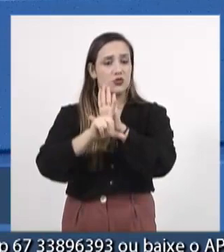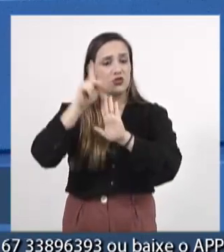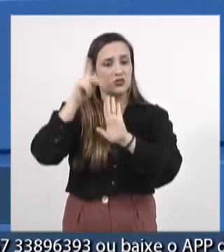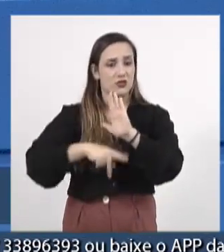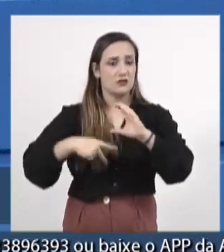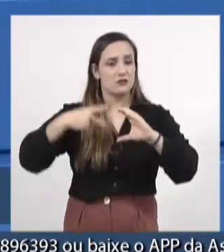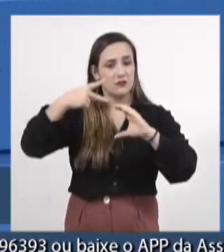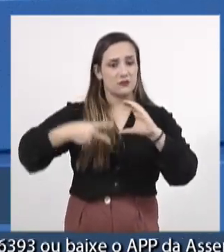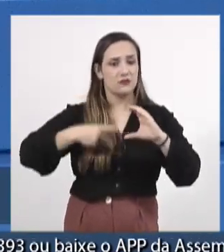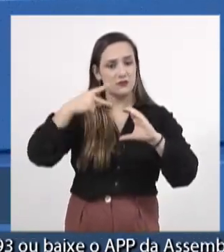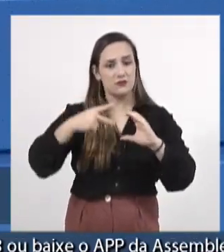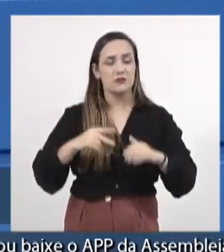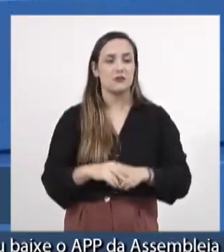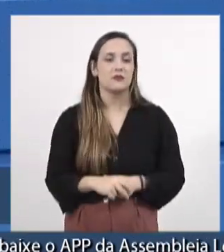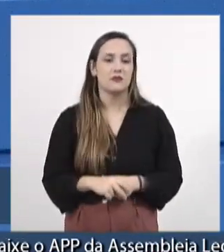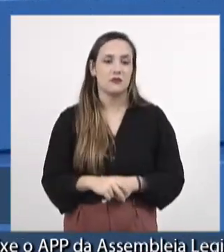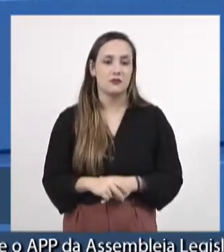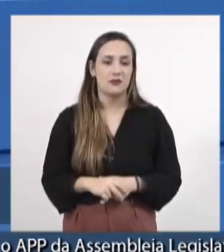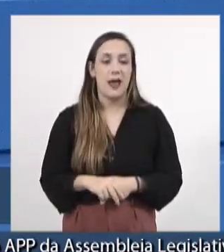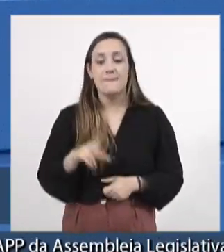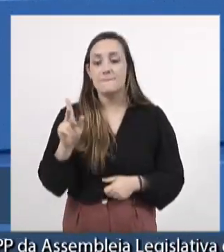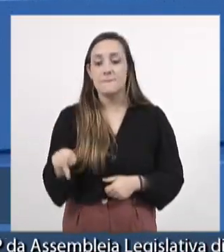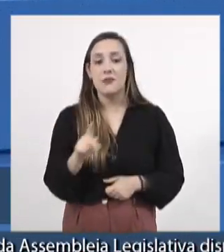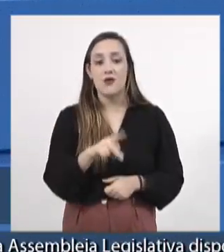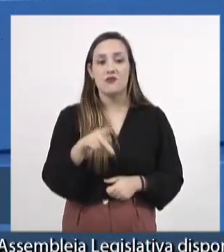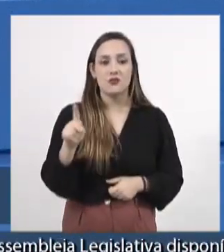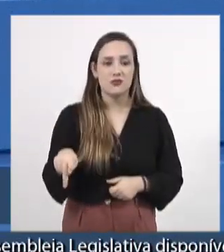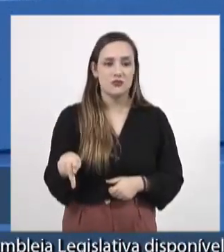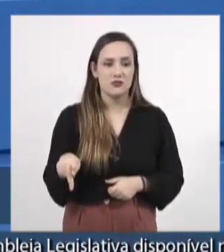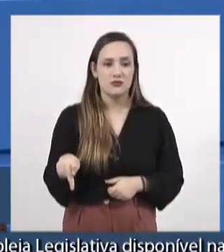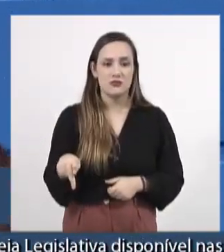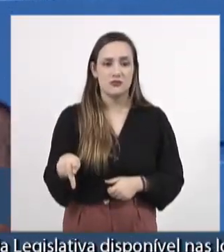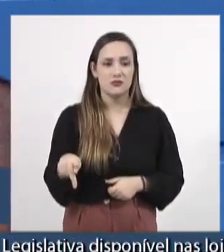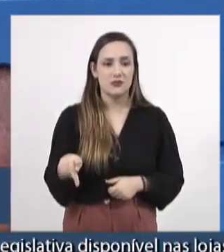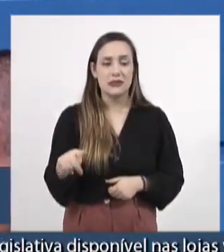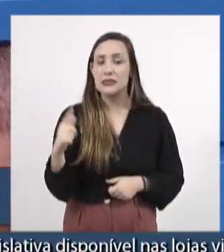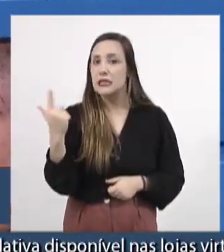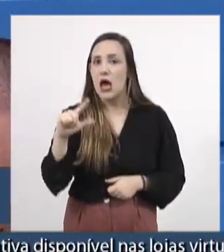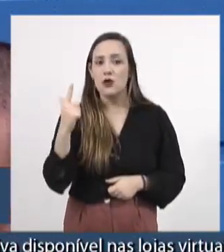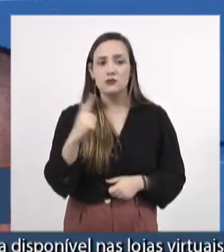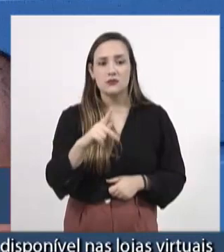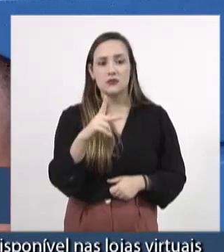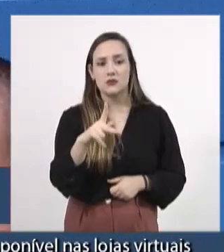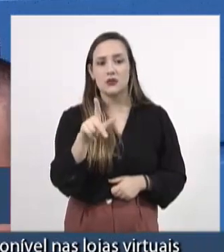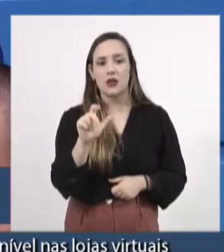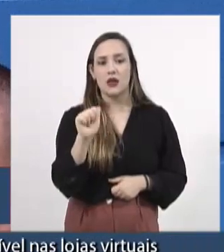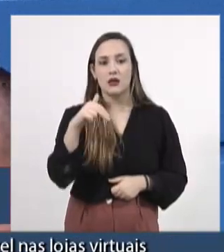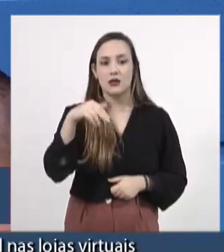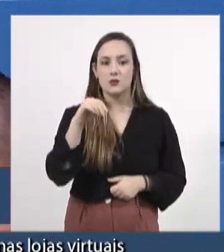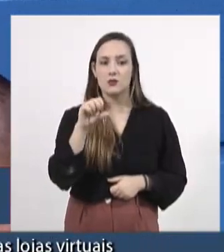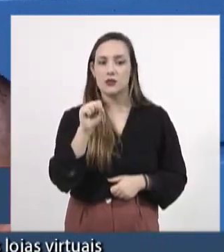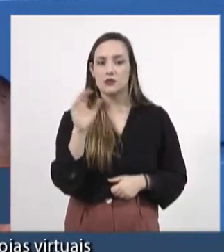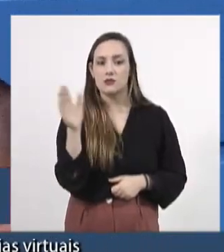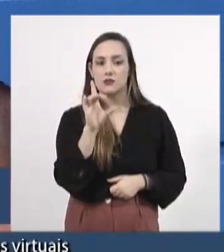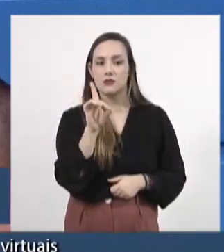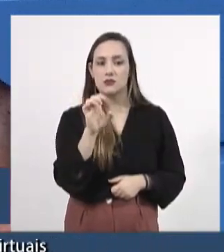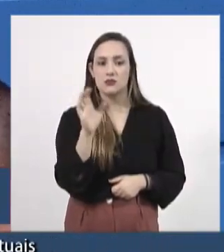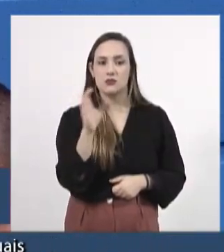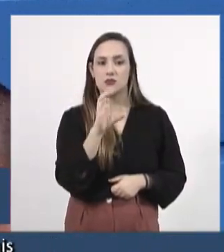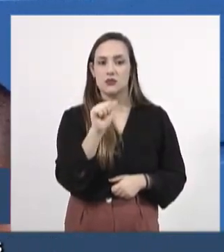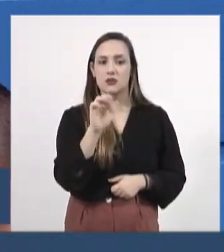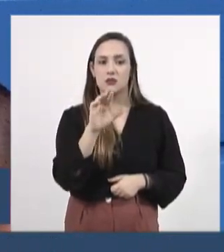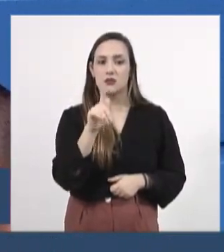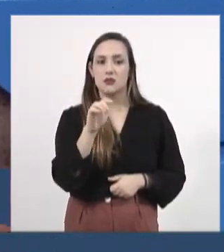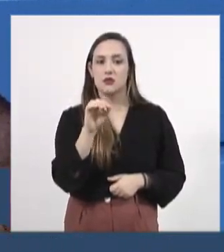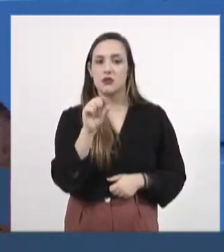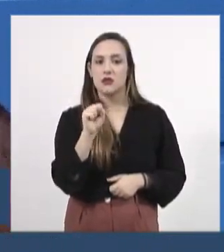retira os professores e as professoras do plano de cargos e carreiras, que muda o plano de cargos e carreiras sem um